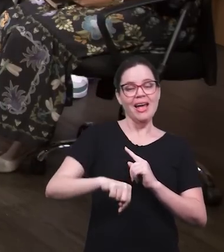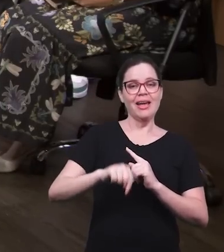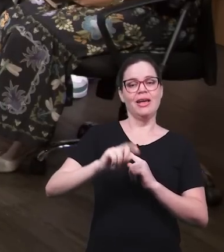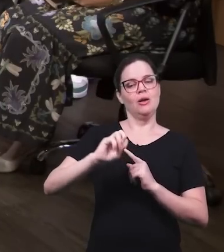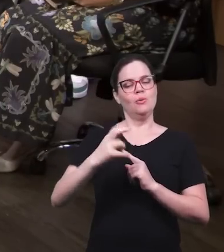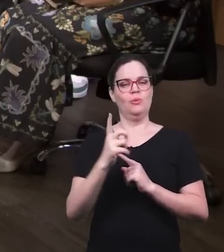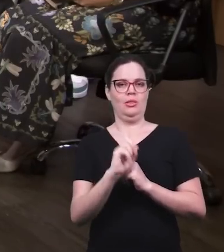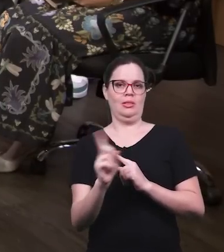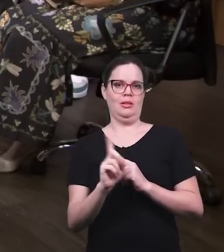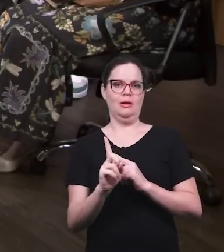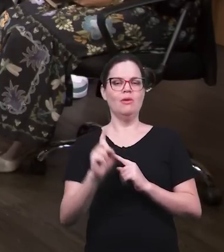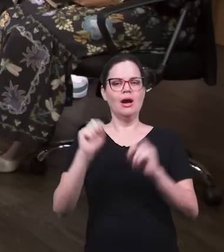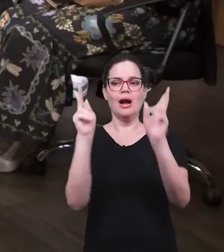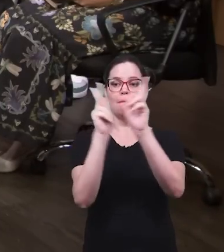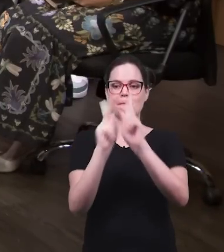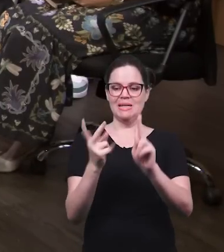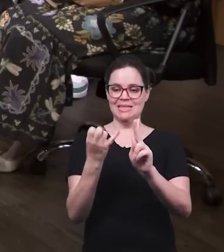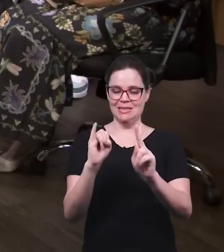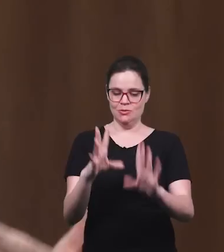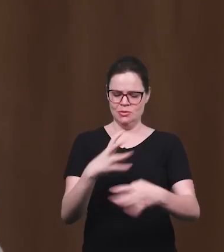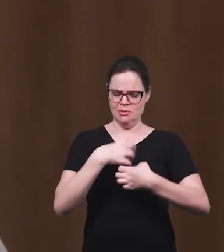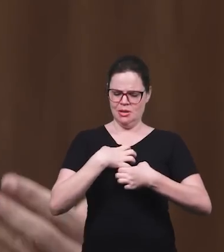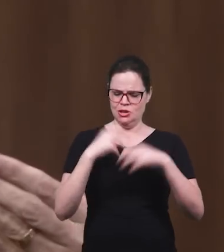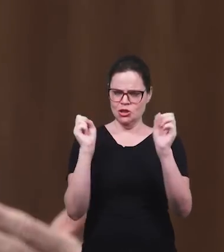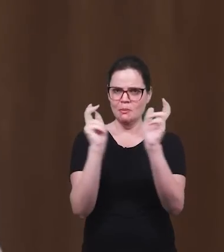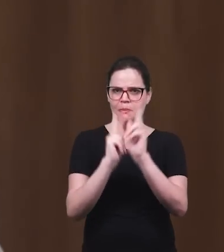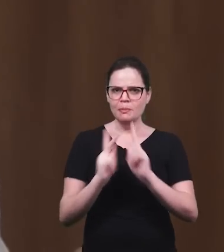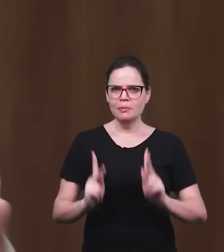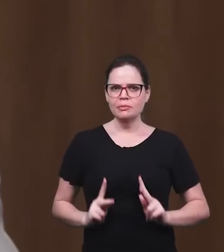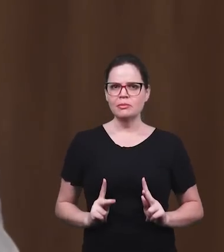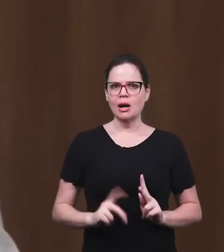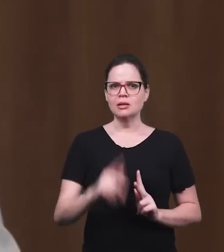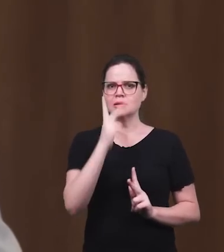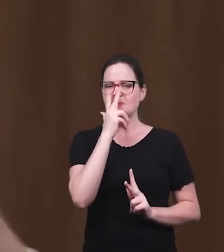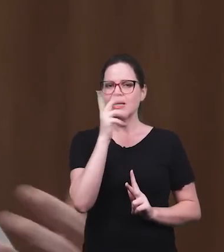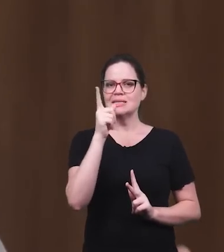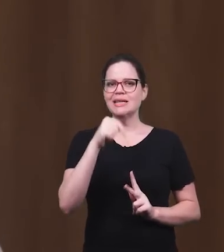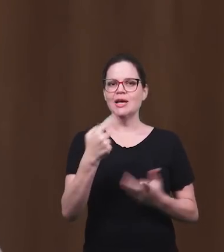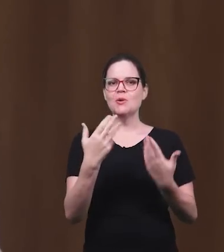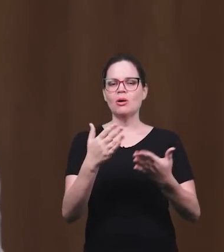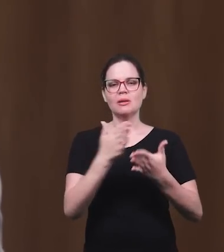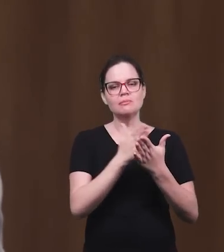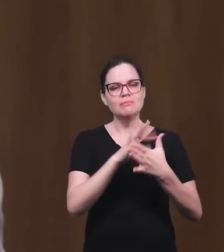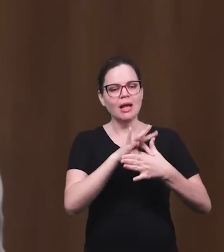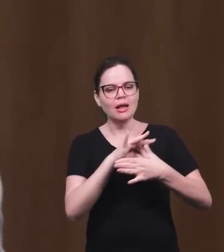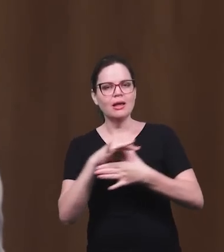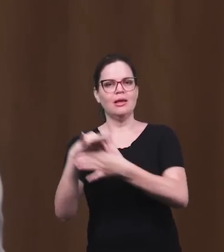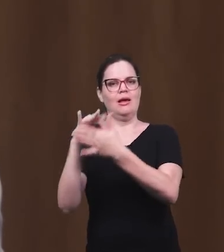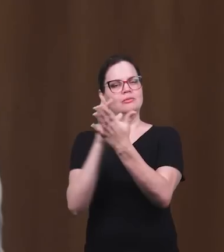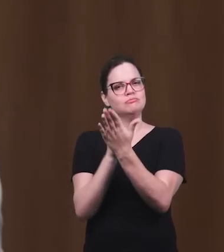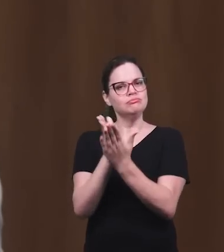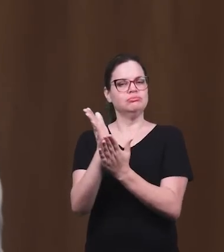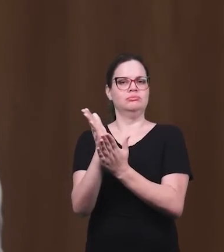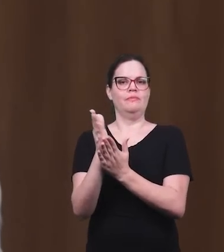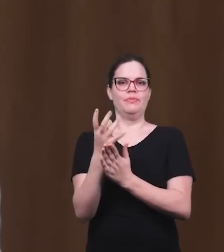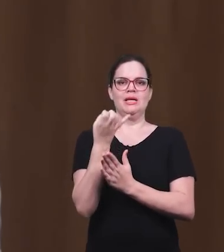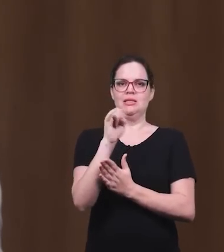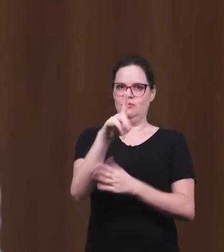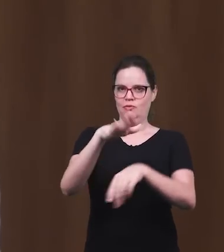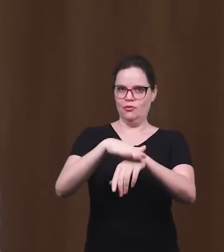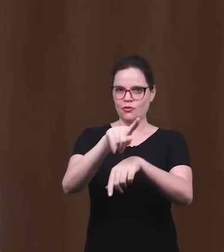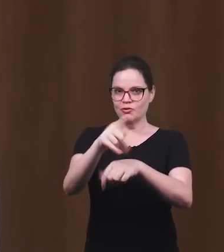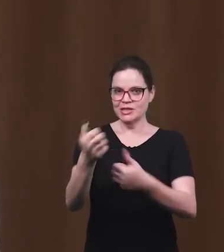Ou seja, jovens, quando vocês forem fazer algo, ainda que pareça que possa ser feito, e você não sentir